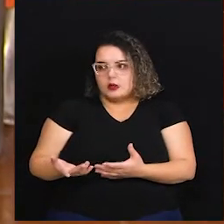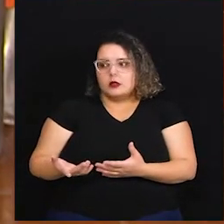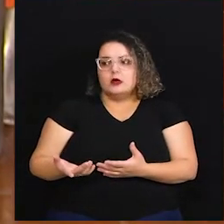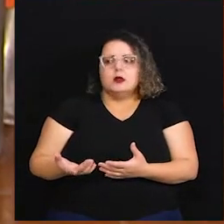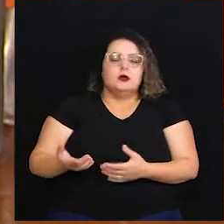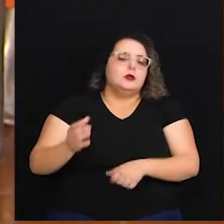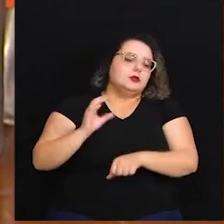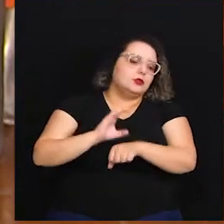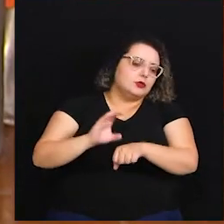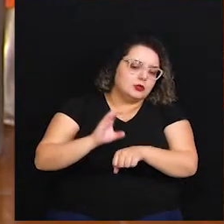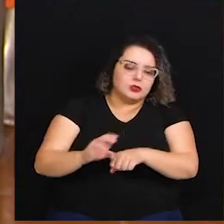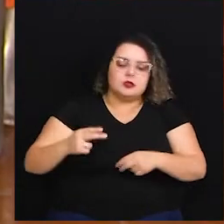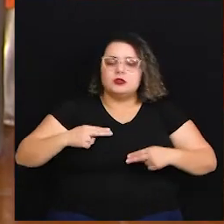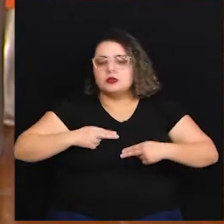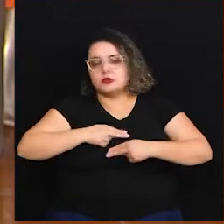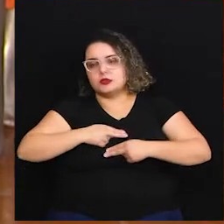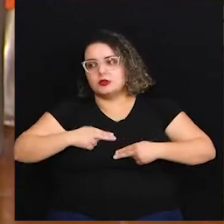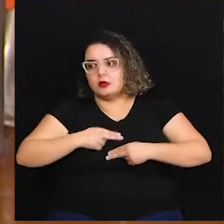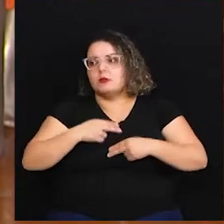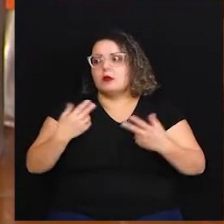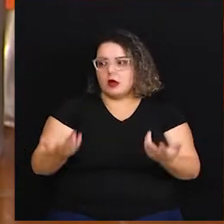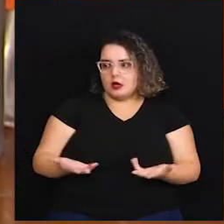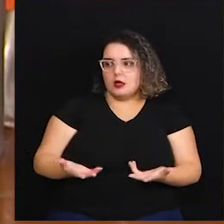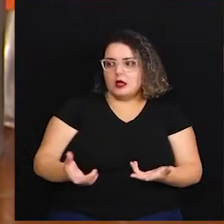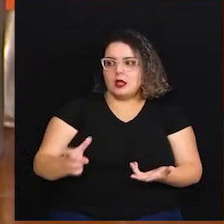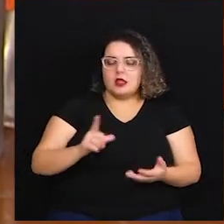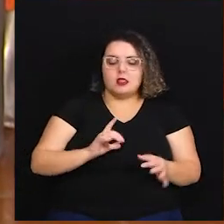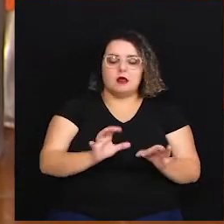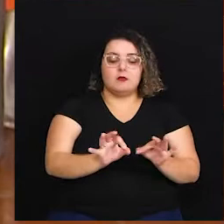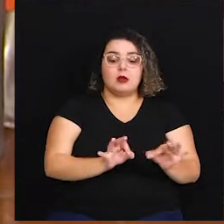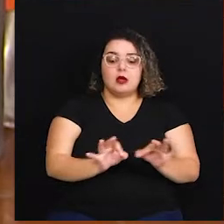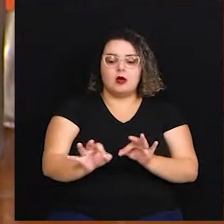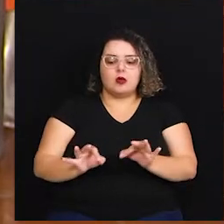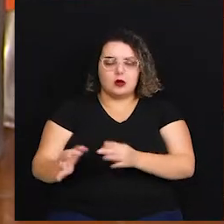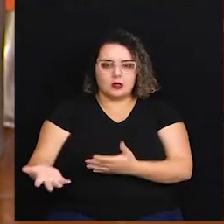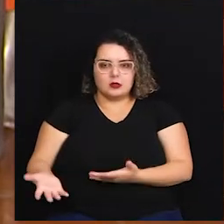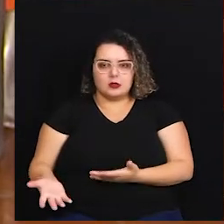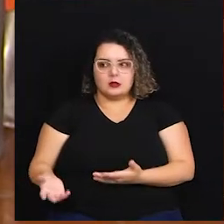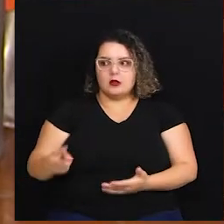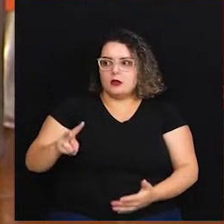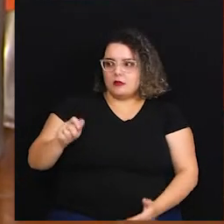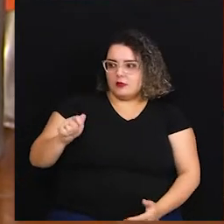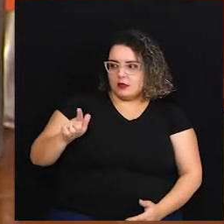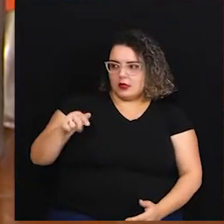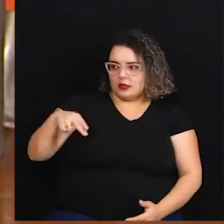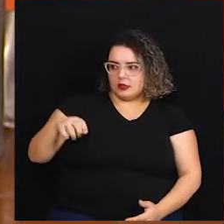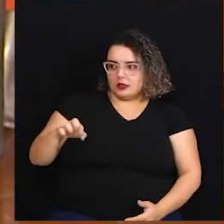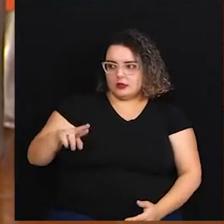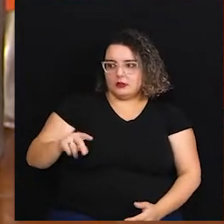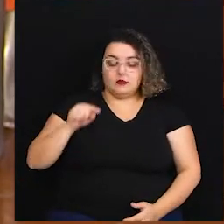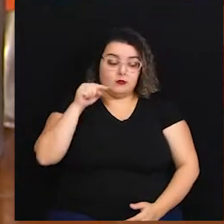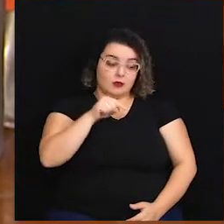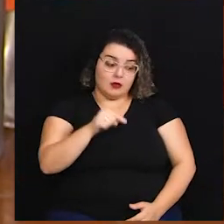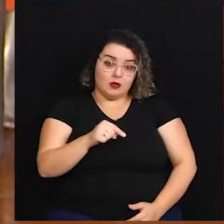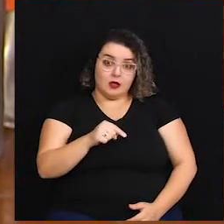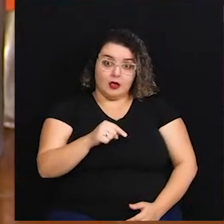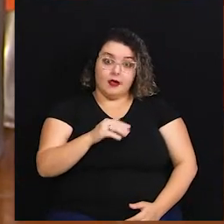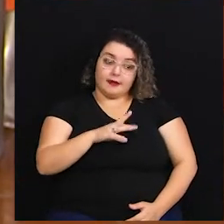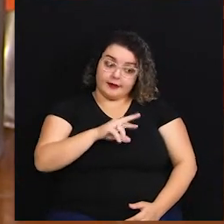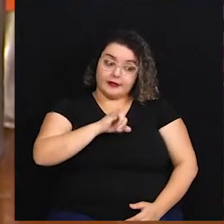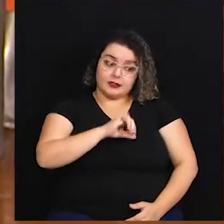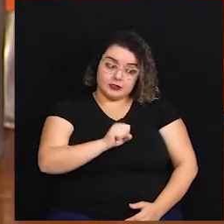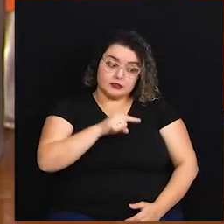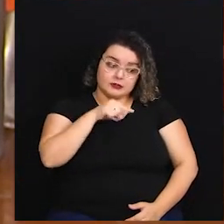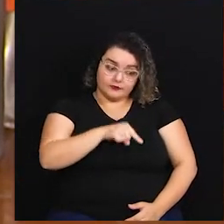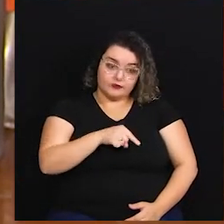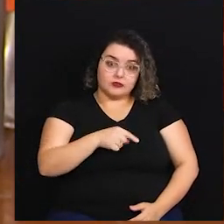vem essa questão de cursos, de Sebrae, que você tem que ter uma organização. Então, Wagner, ele falava assim, Cris, você é a